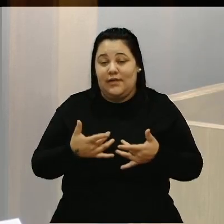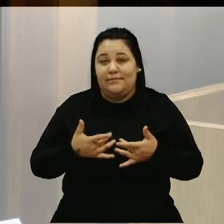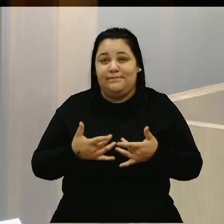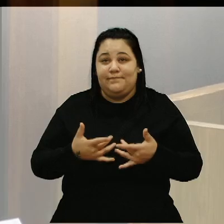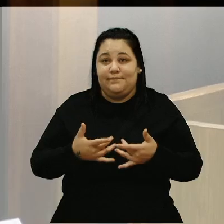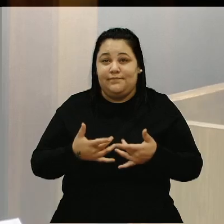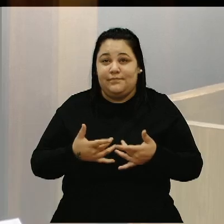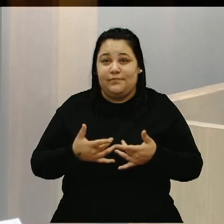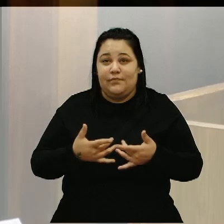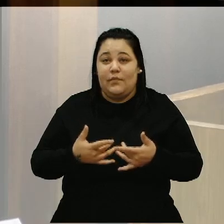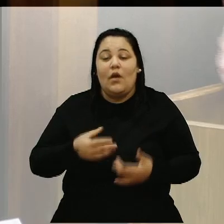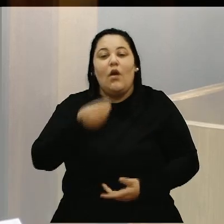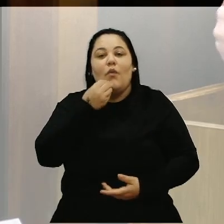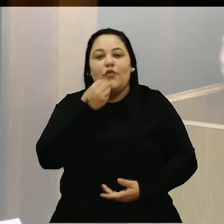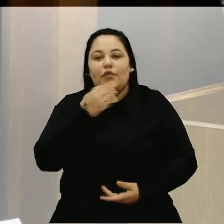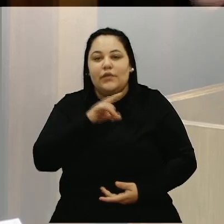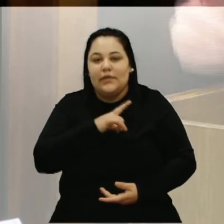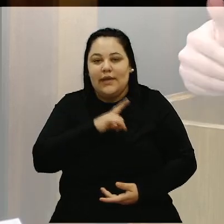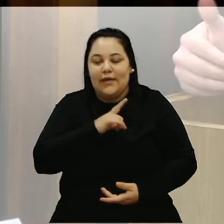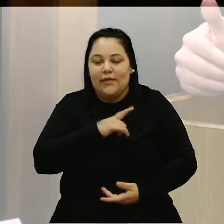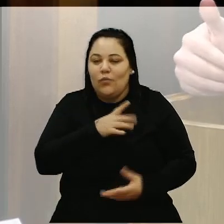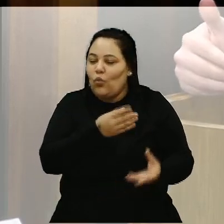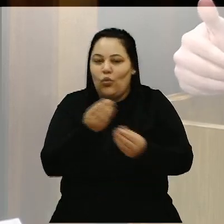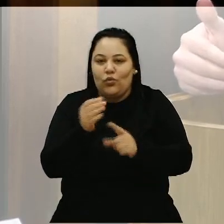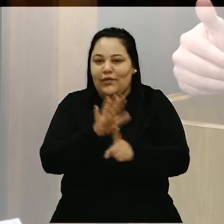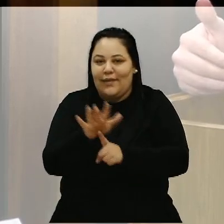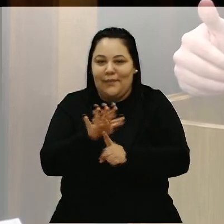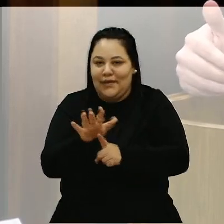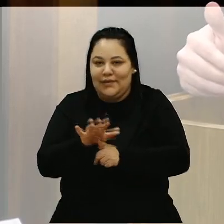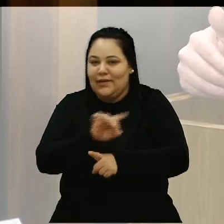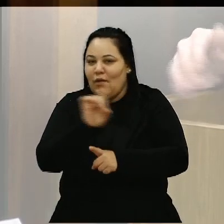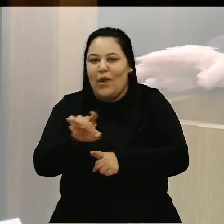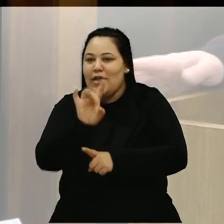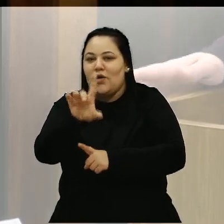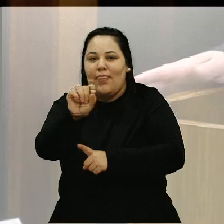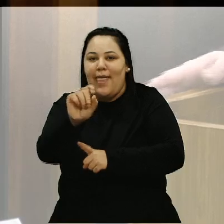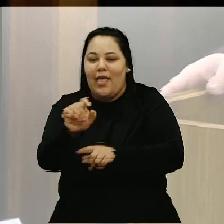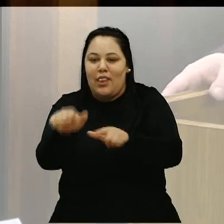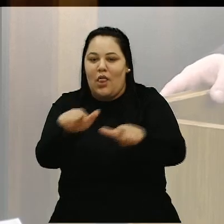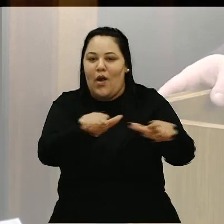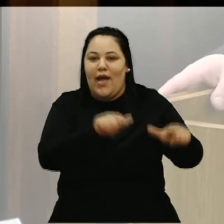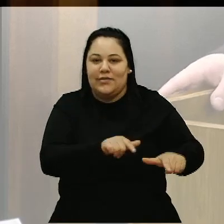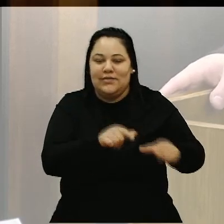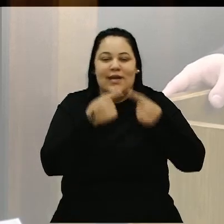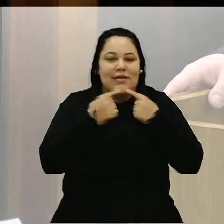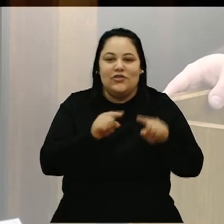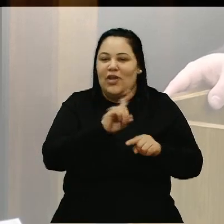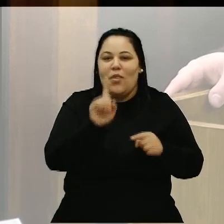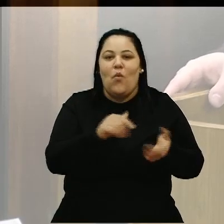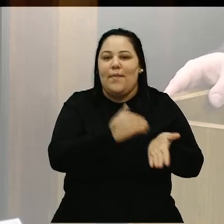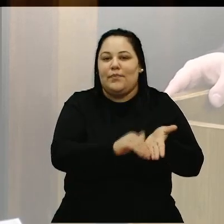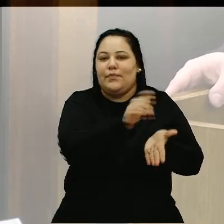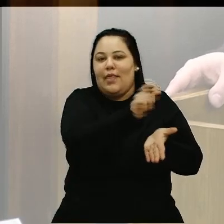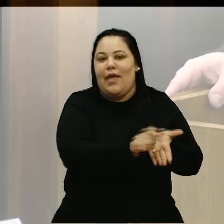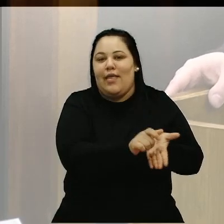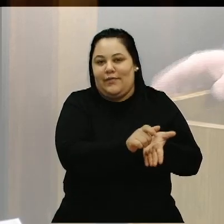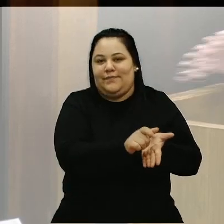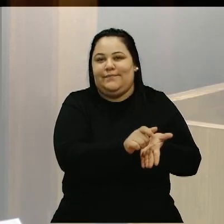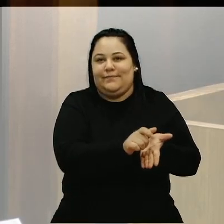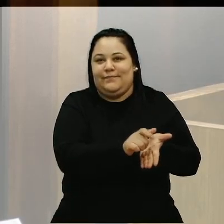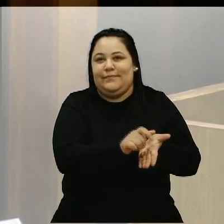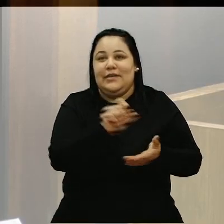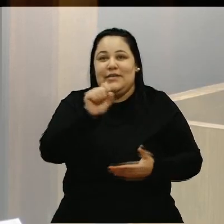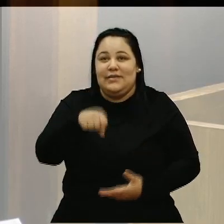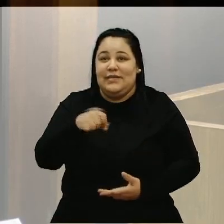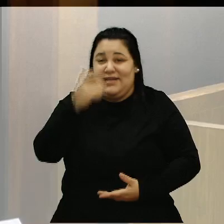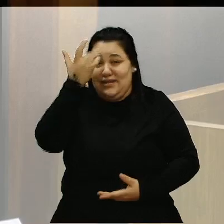que, obviamente, tem muito mais demanda do que 10 pontos. E aqui a crítica não vai ao secretário. E sim, eu não